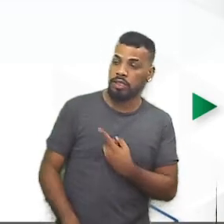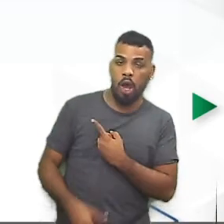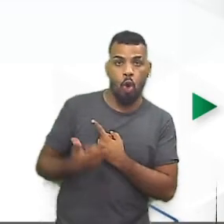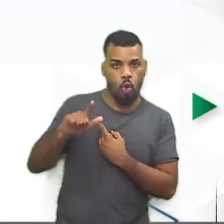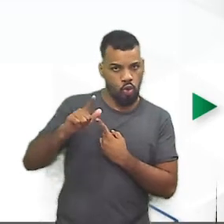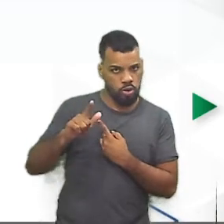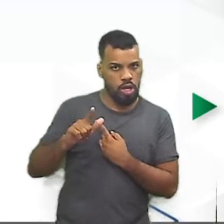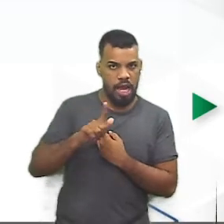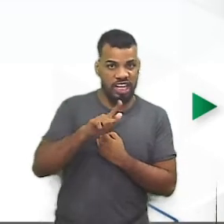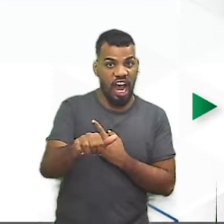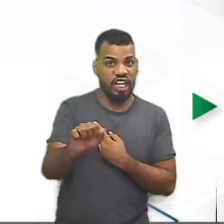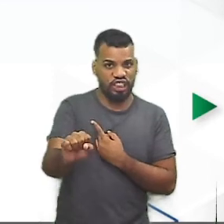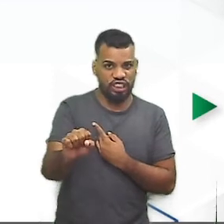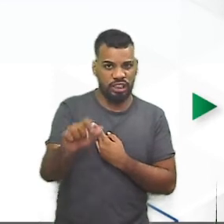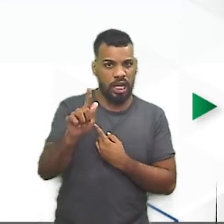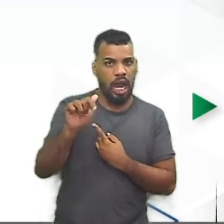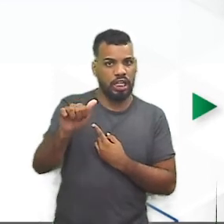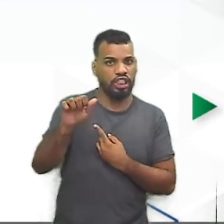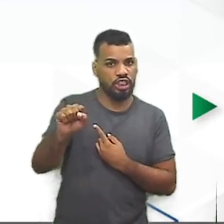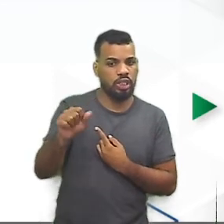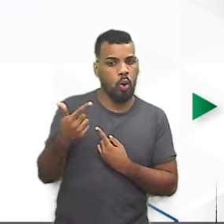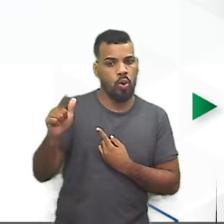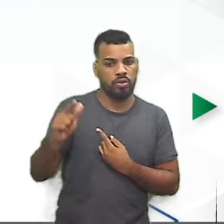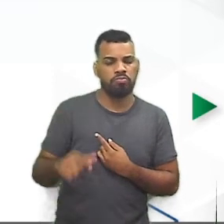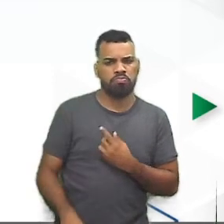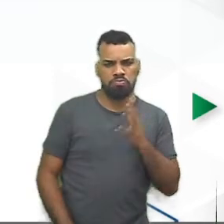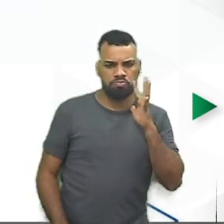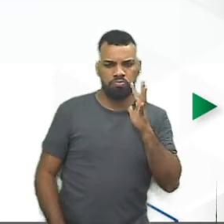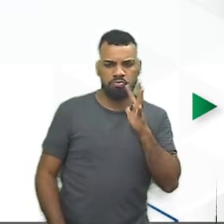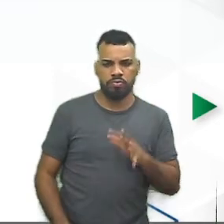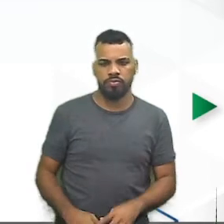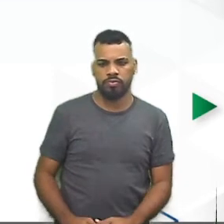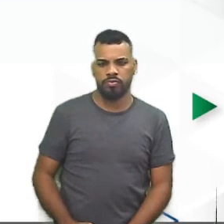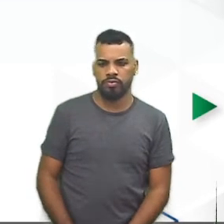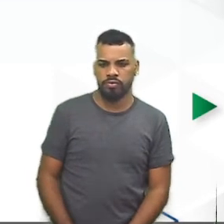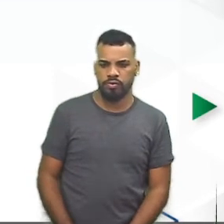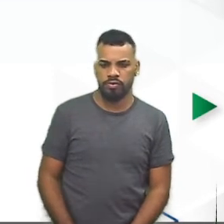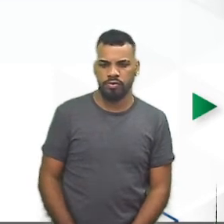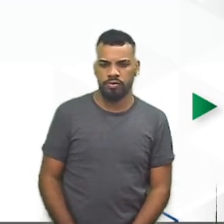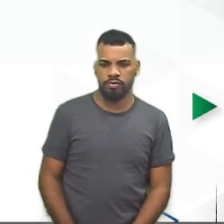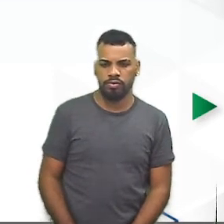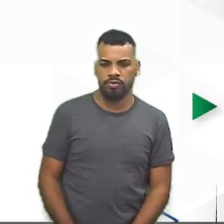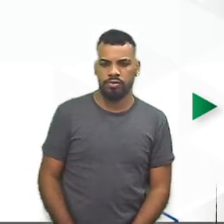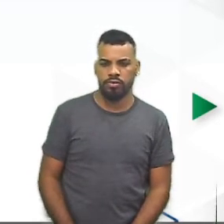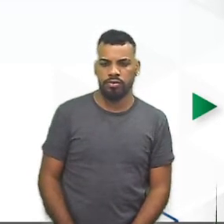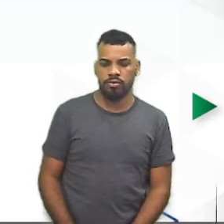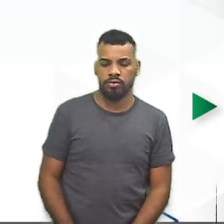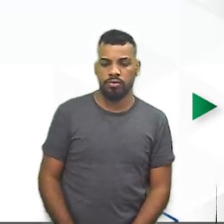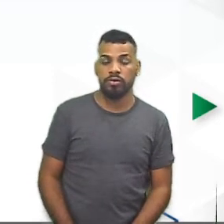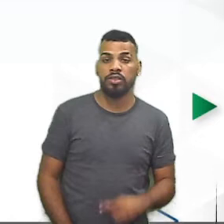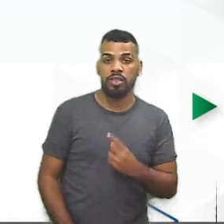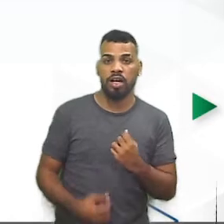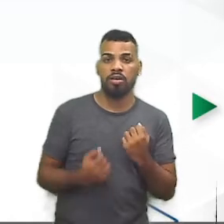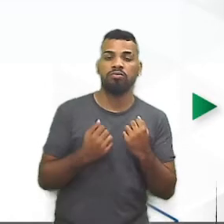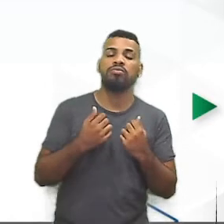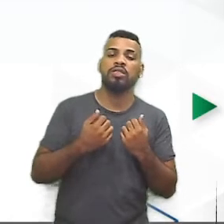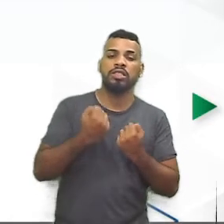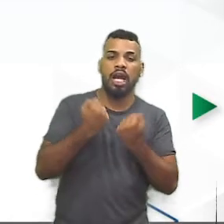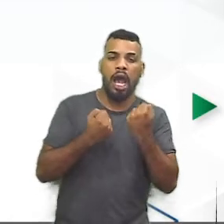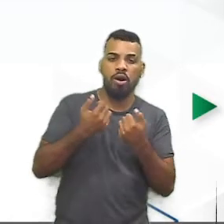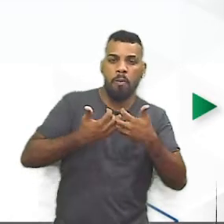a gás. Ela é bem legal. Aí também os motores de combustão interna, todas